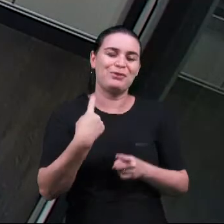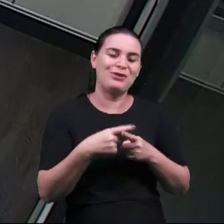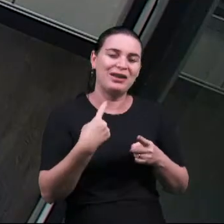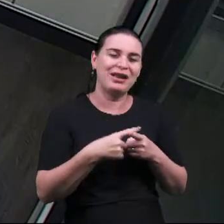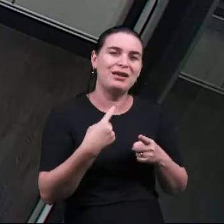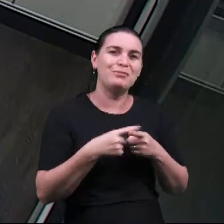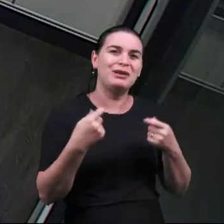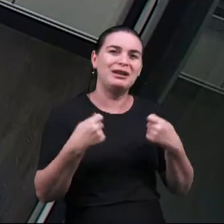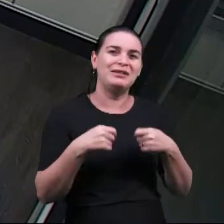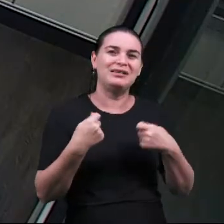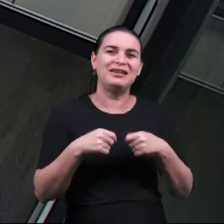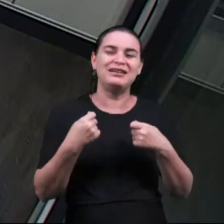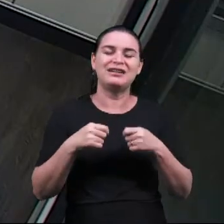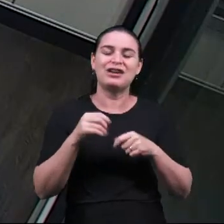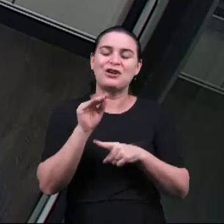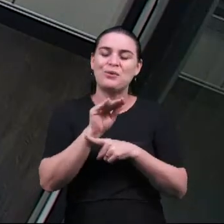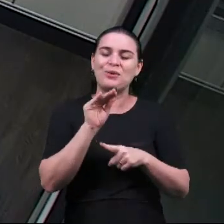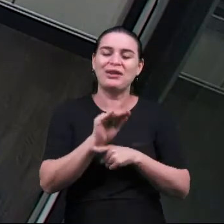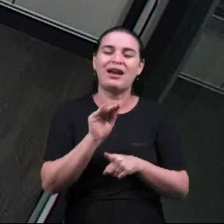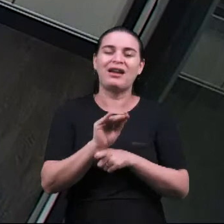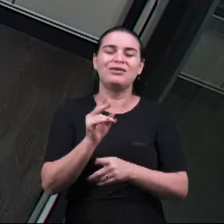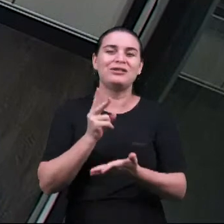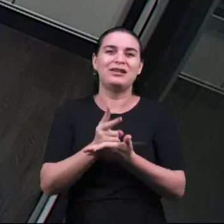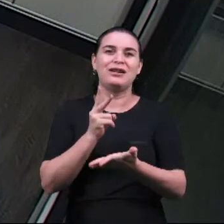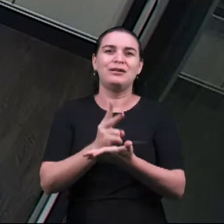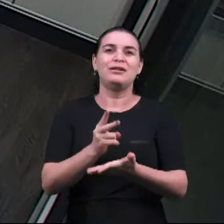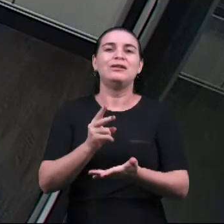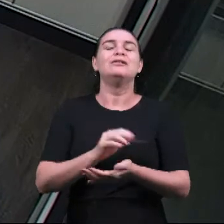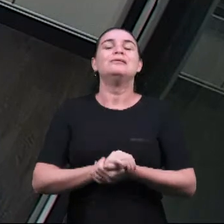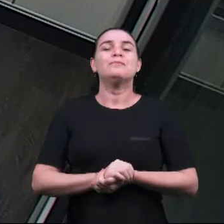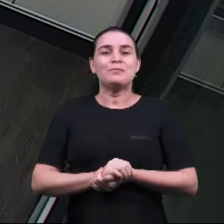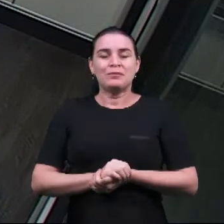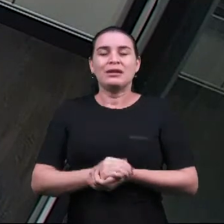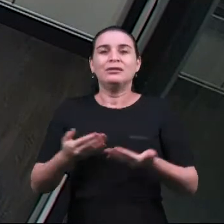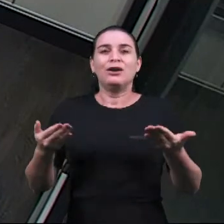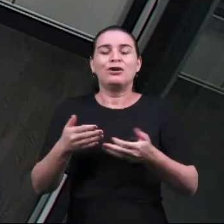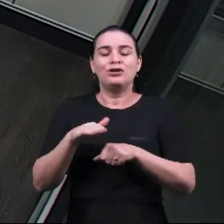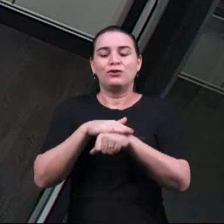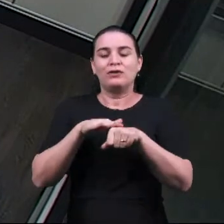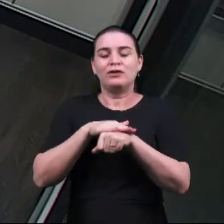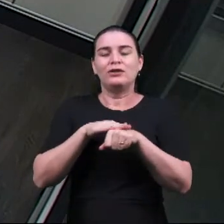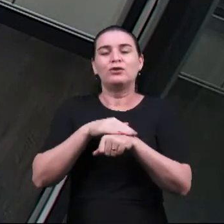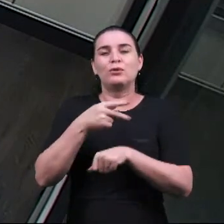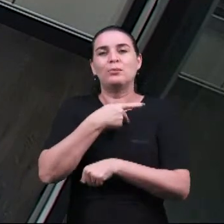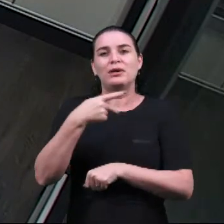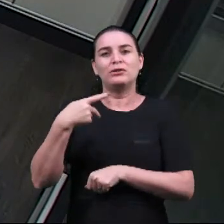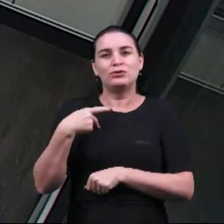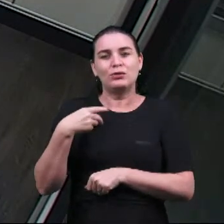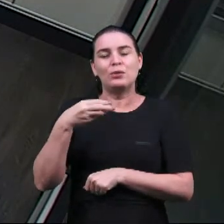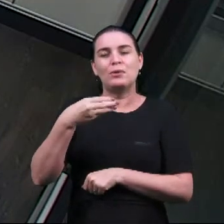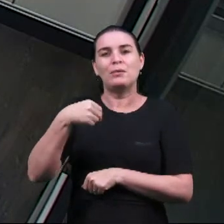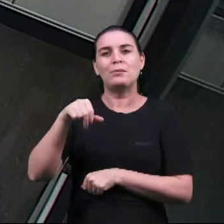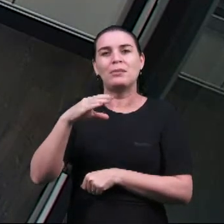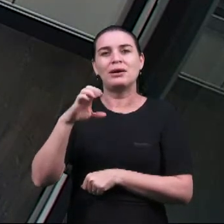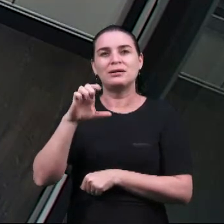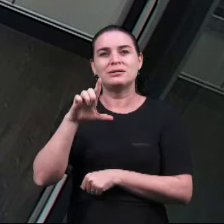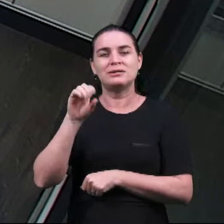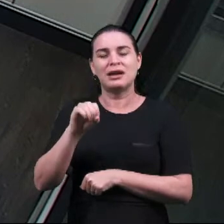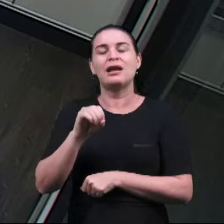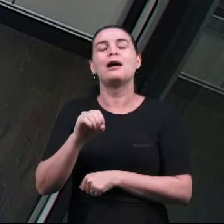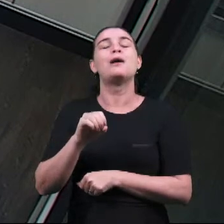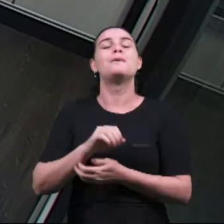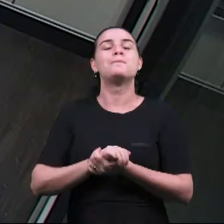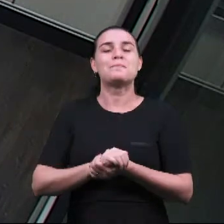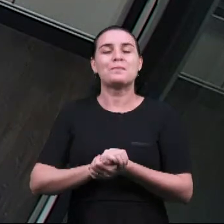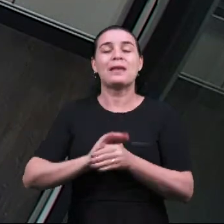são 7h49, estamos começando com o pastor Marcelo Ferreira. Ele está pastor ali em Praia da